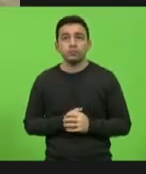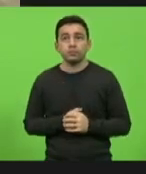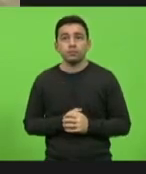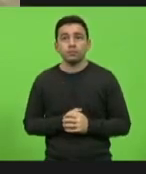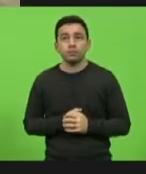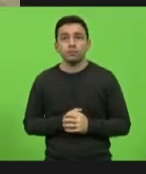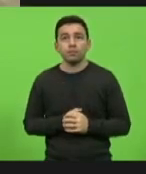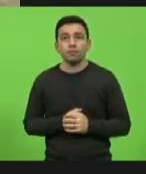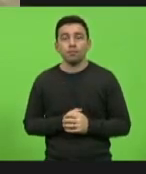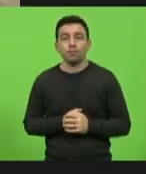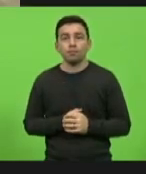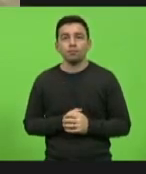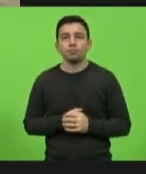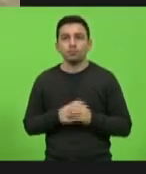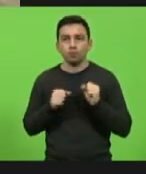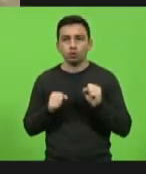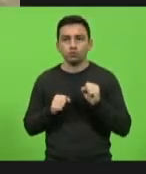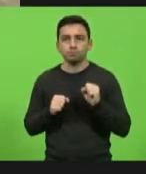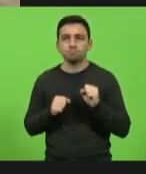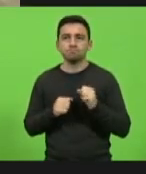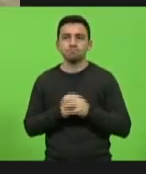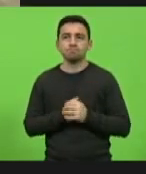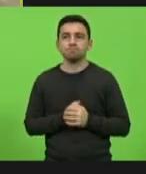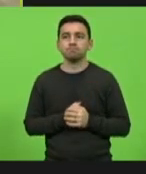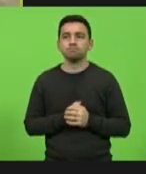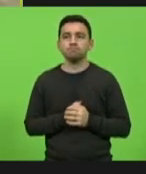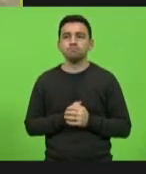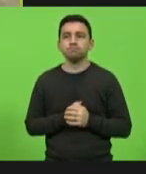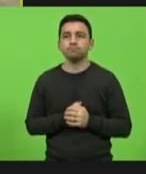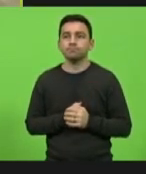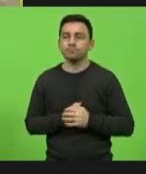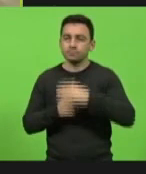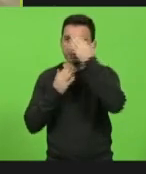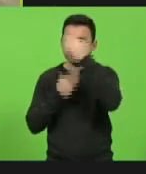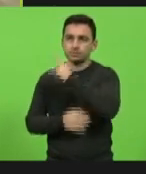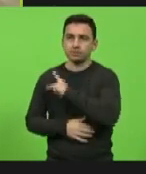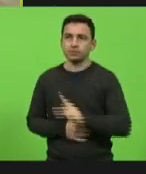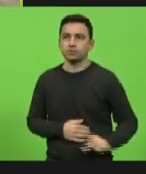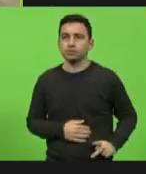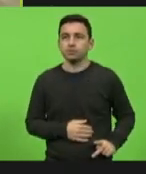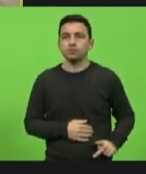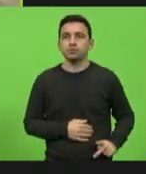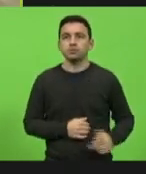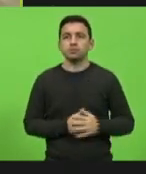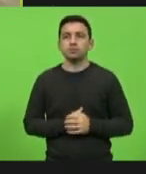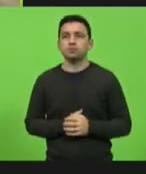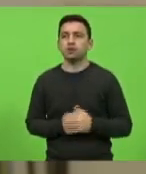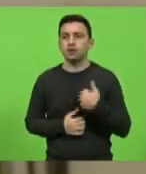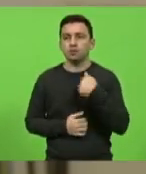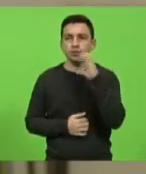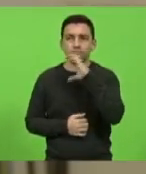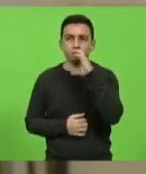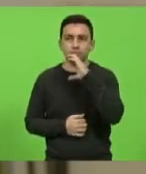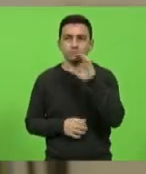Vossa Excelência tem a palavra, doutor Marcos. Obrigado, senhor presidente. De forma muito breve,